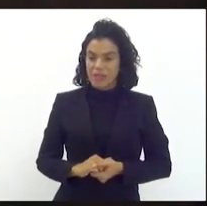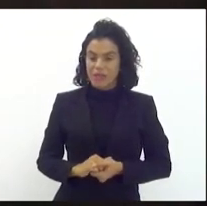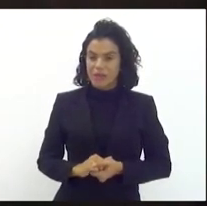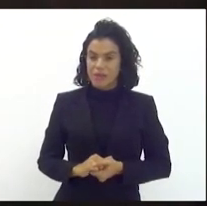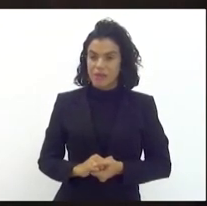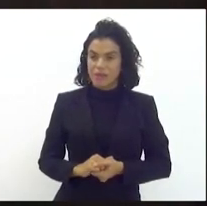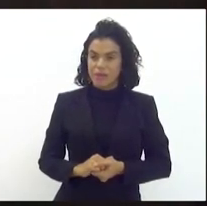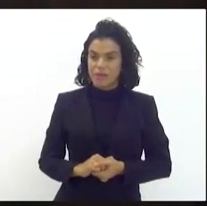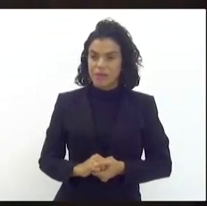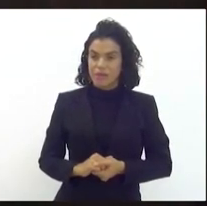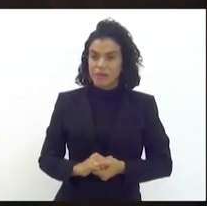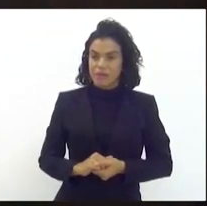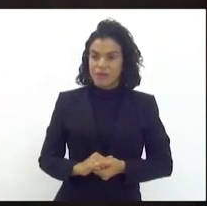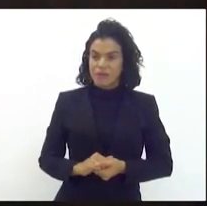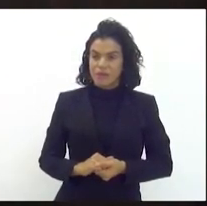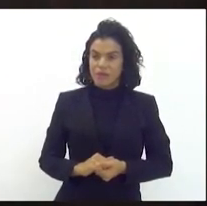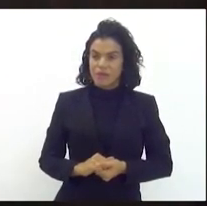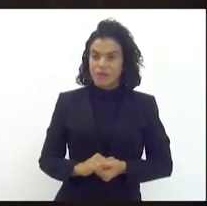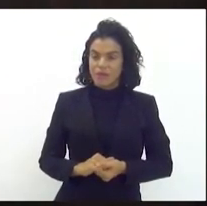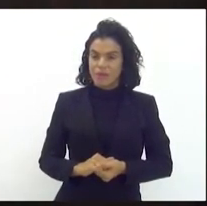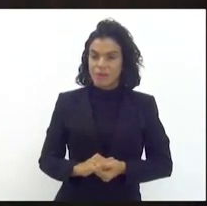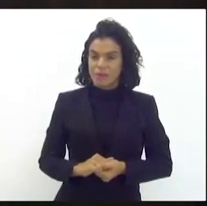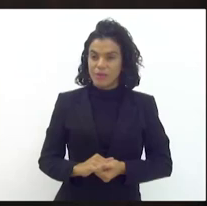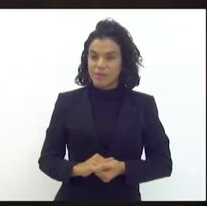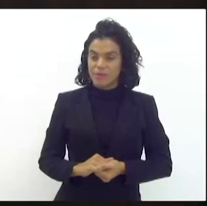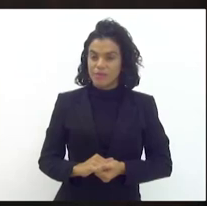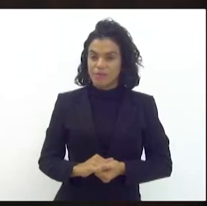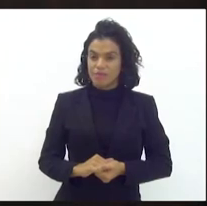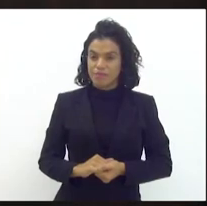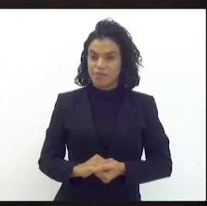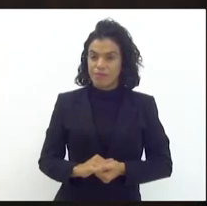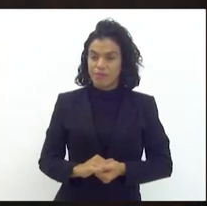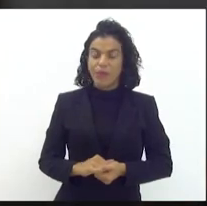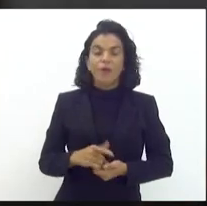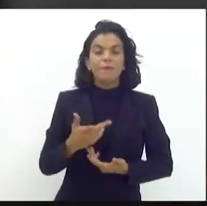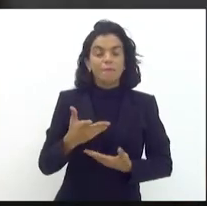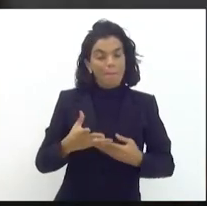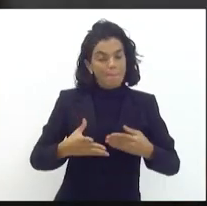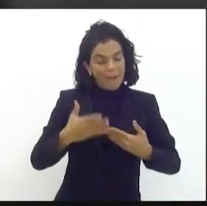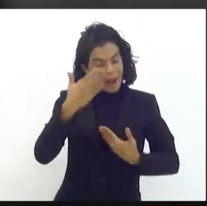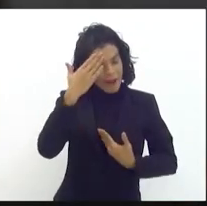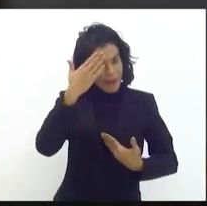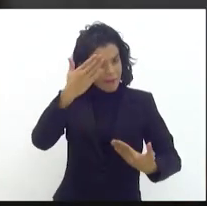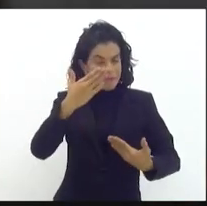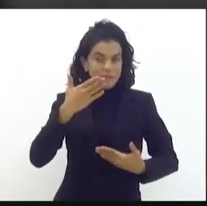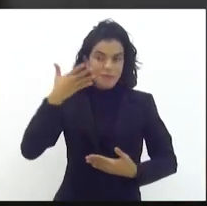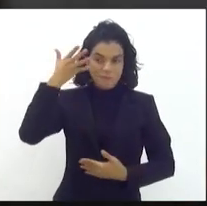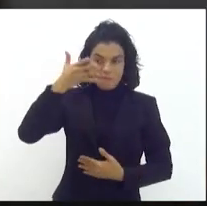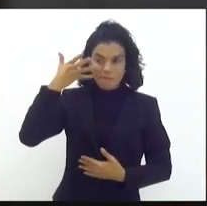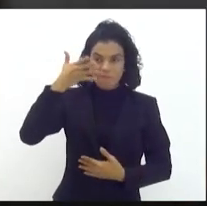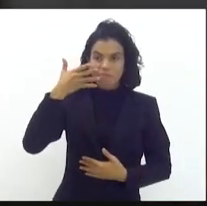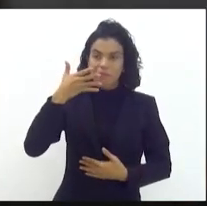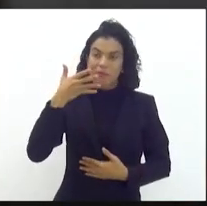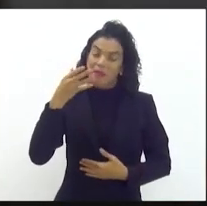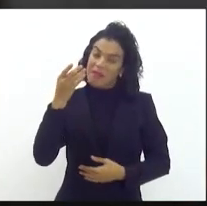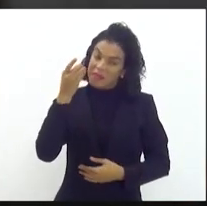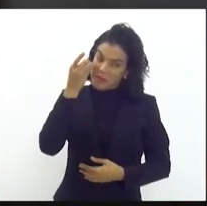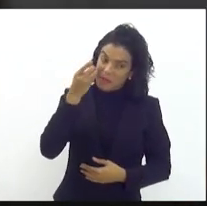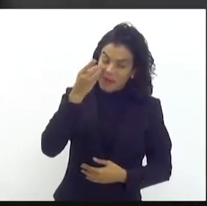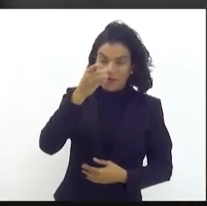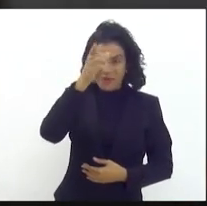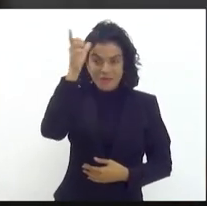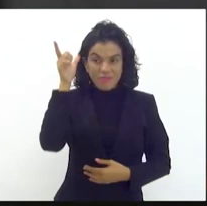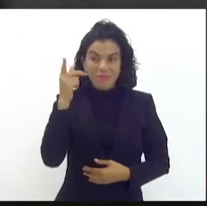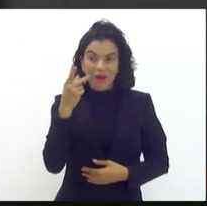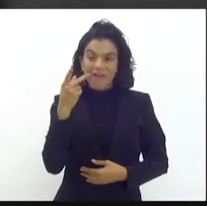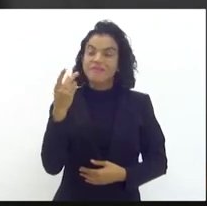agradecendo a intervenção do Felipe vamos tentar né Deputado Luiz Paulo trabalhar